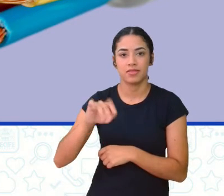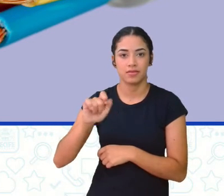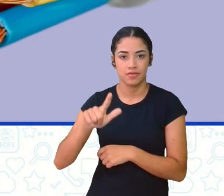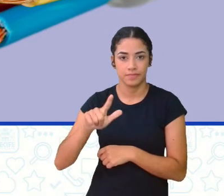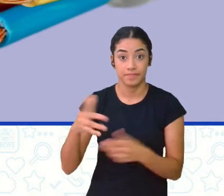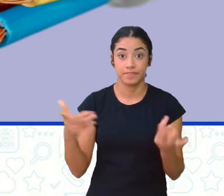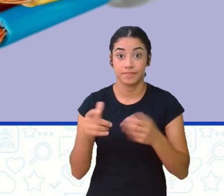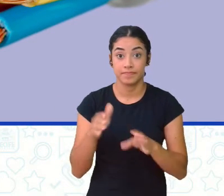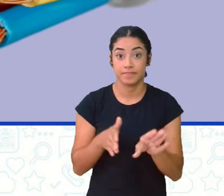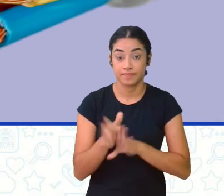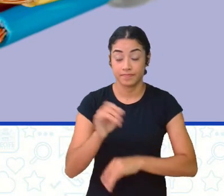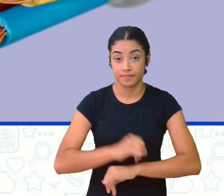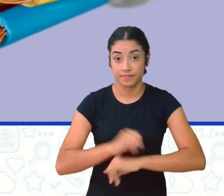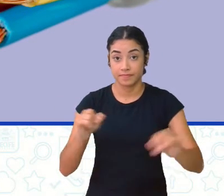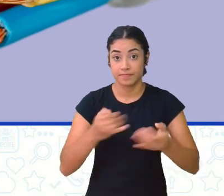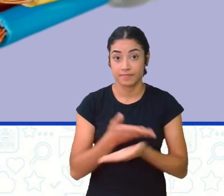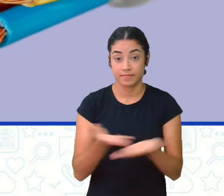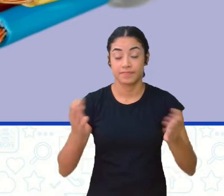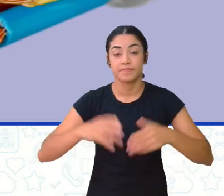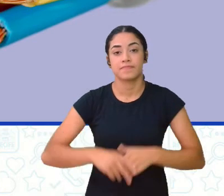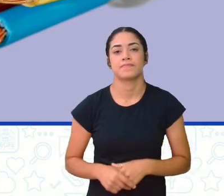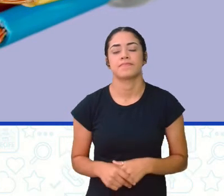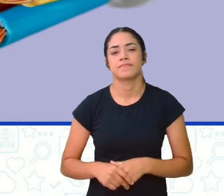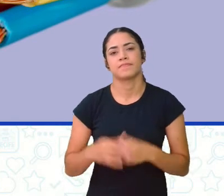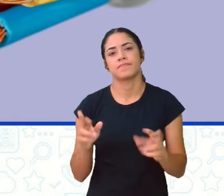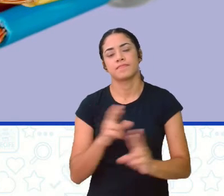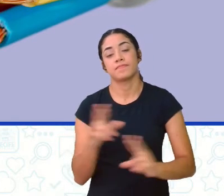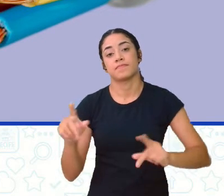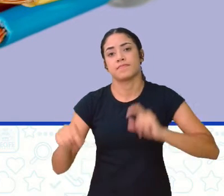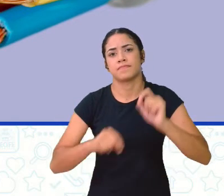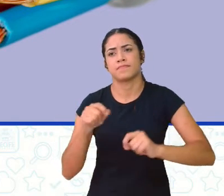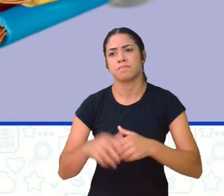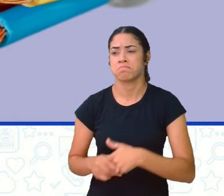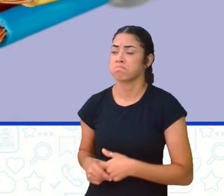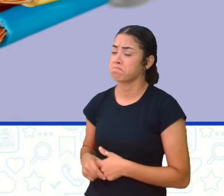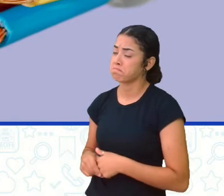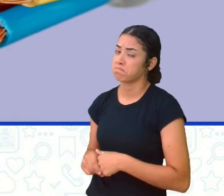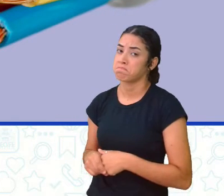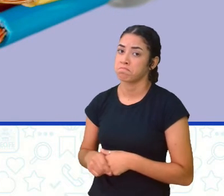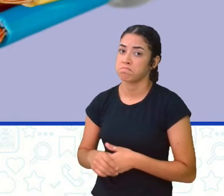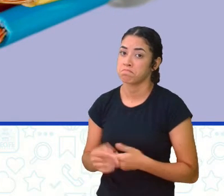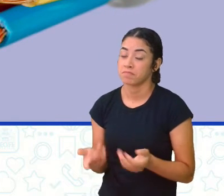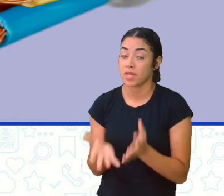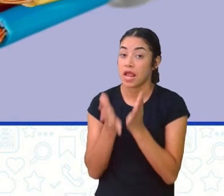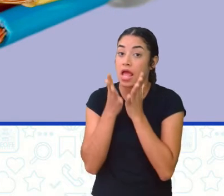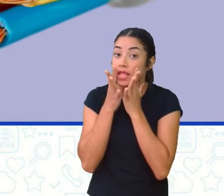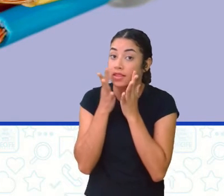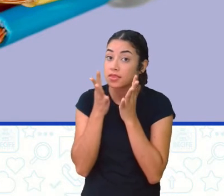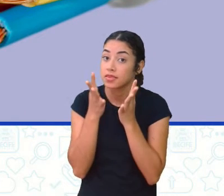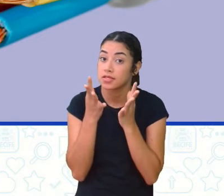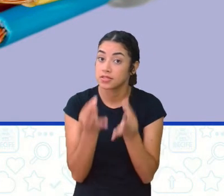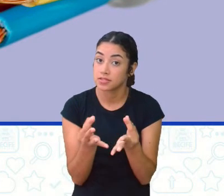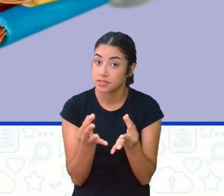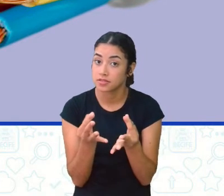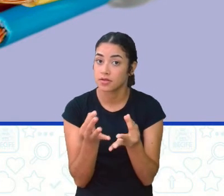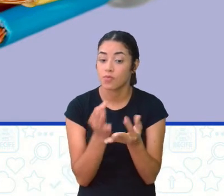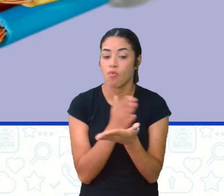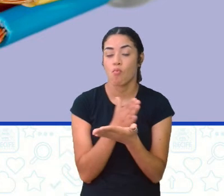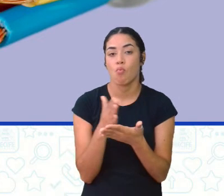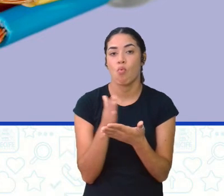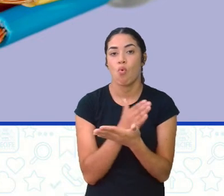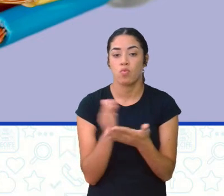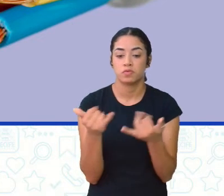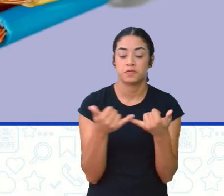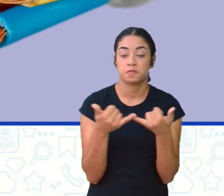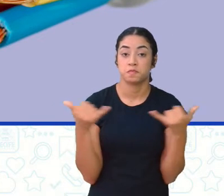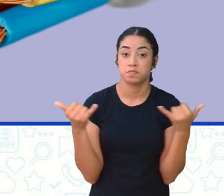um recadinho que a gente pode falar para vocês. Em relação a quê, professora? Em relação a prestar atenção em alguns cabos,